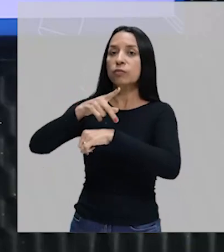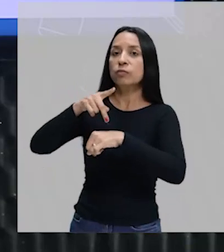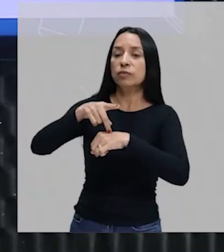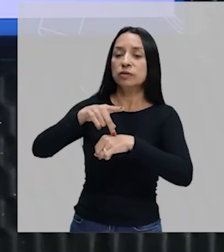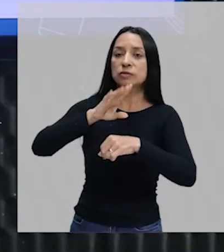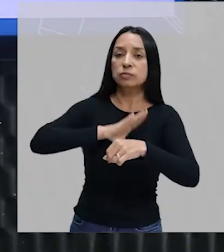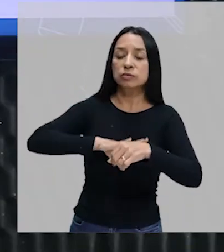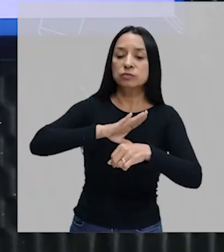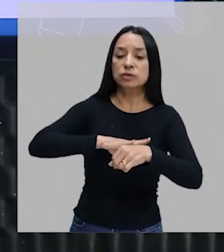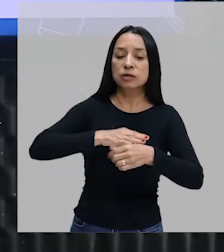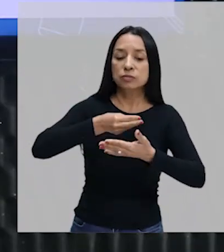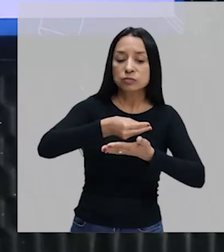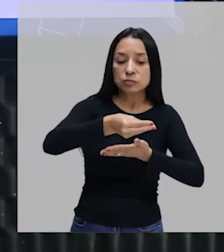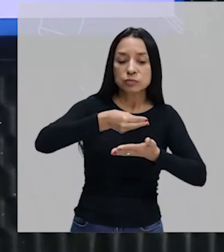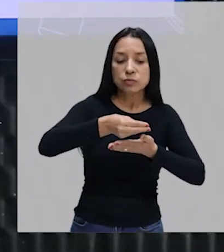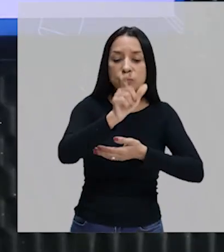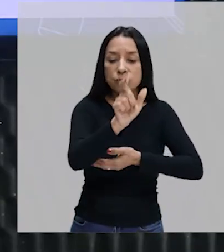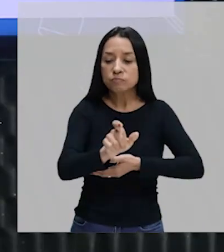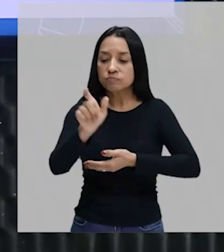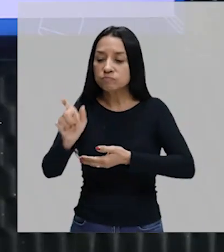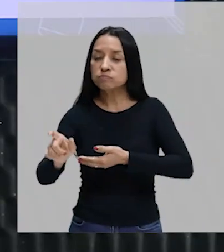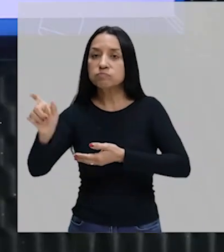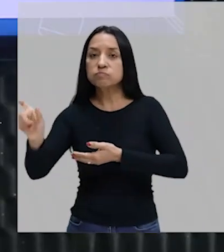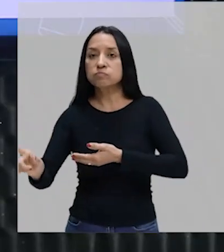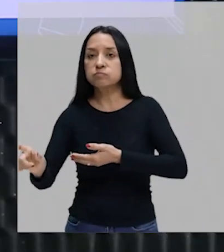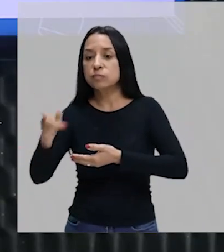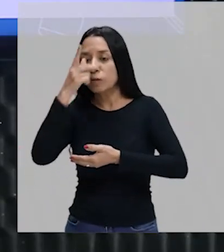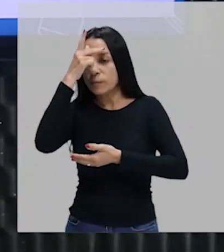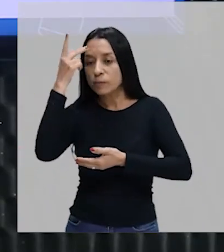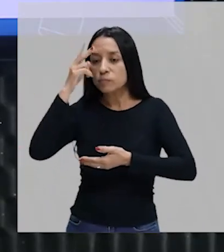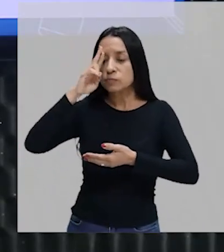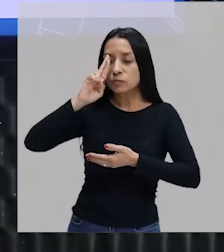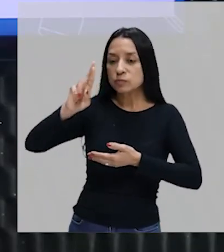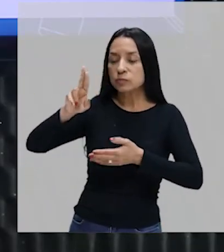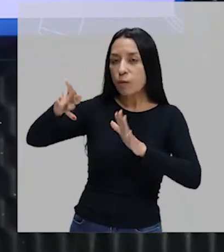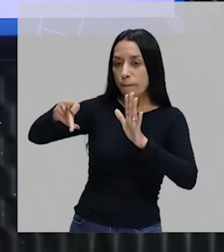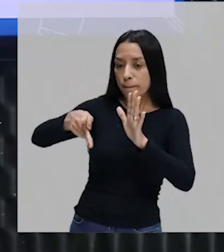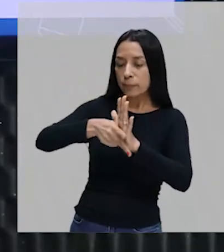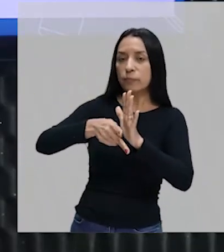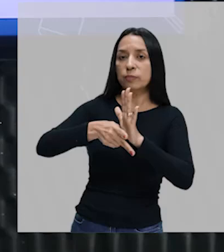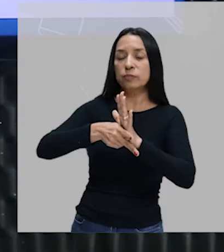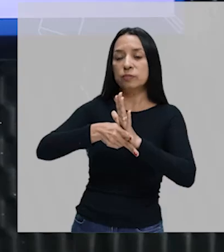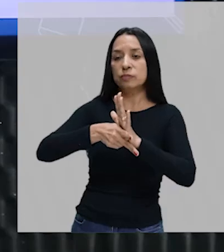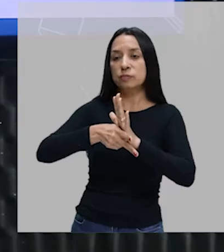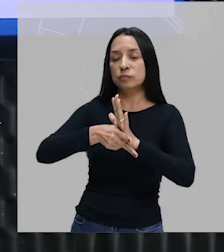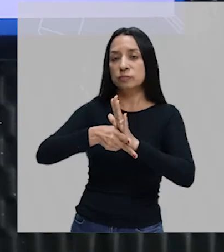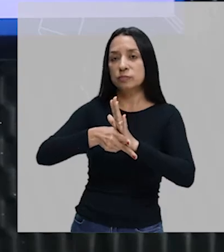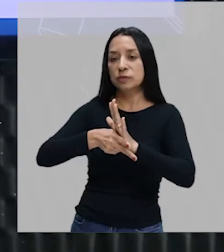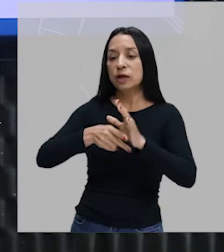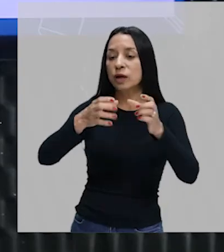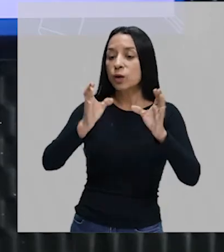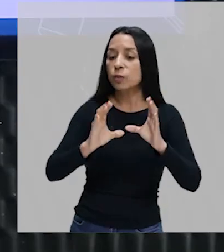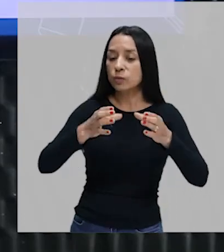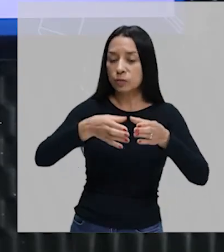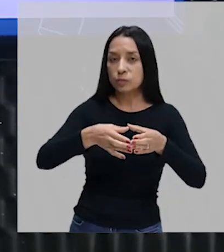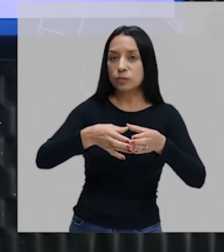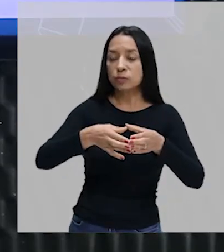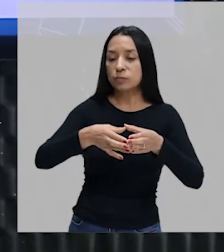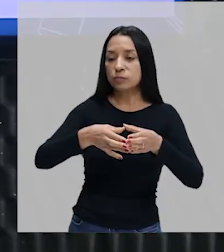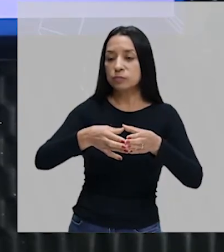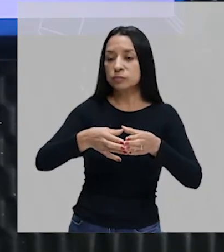chamados donatários, setores principalmente da pequena nobreza lusitana,